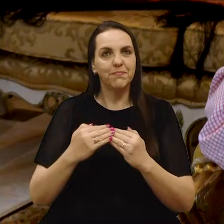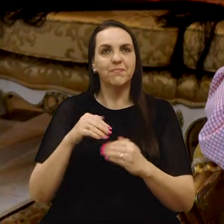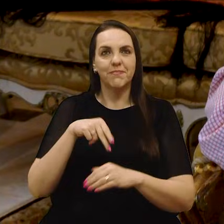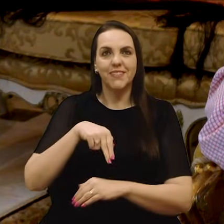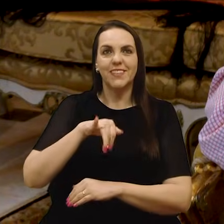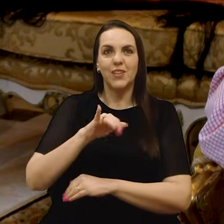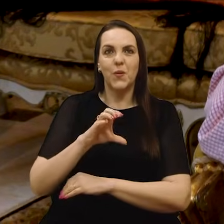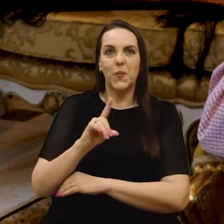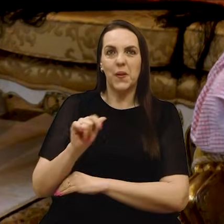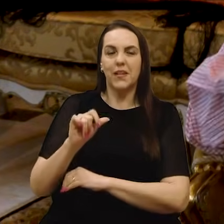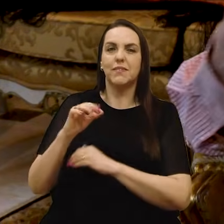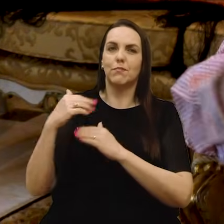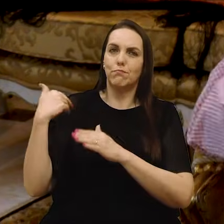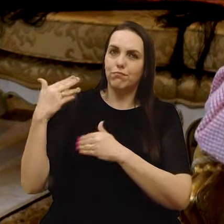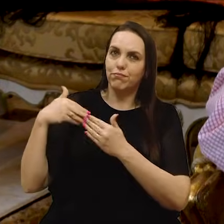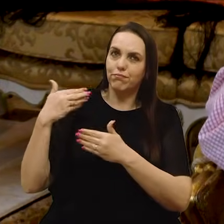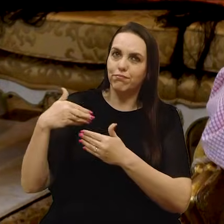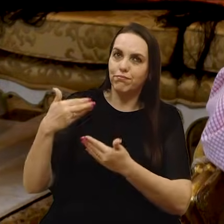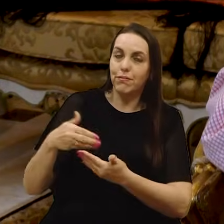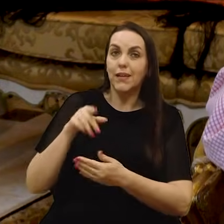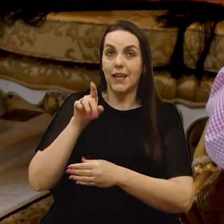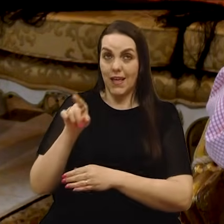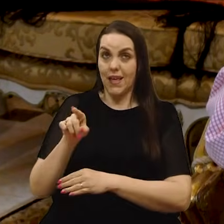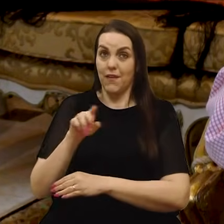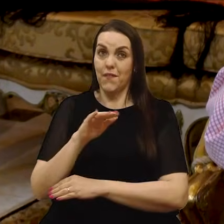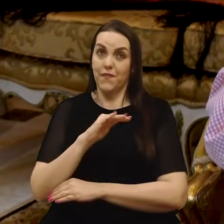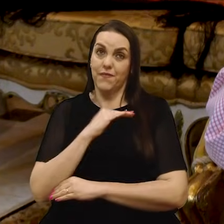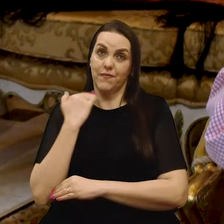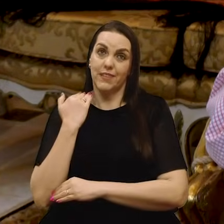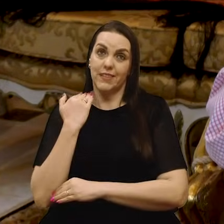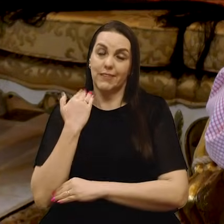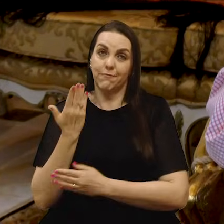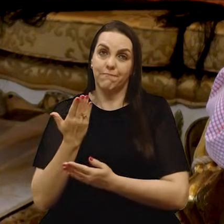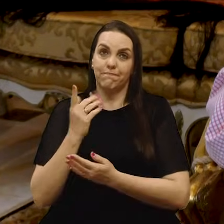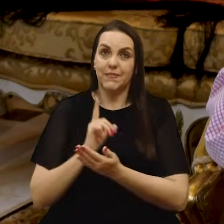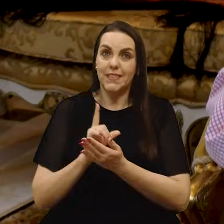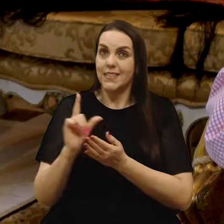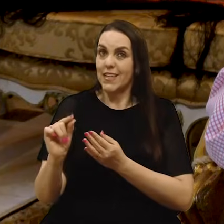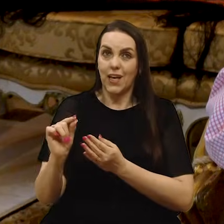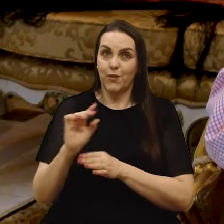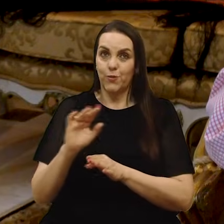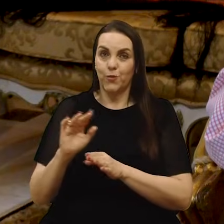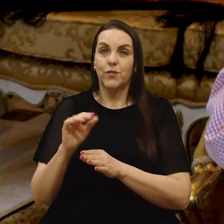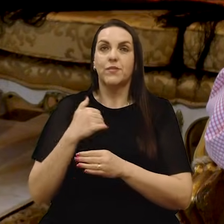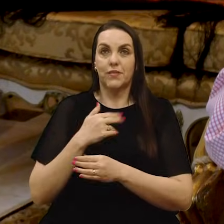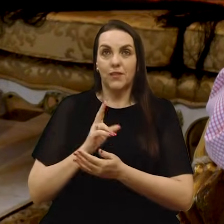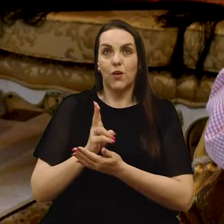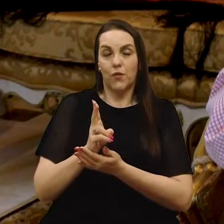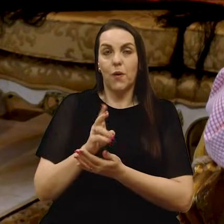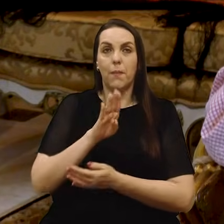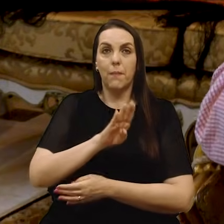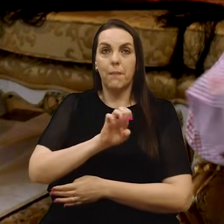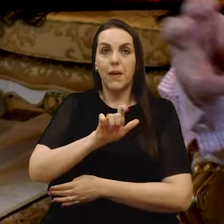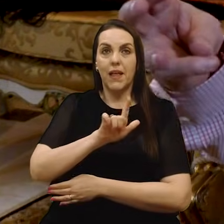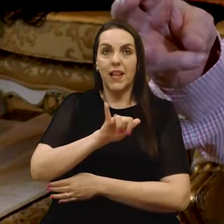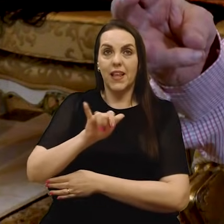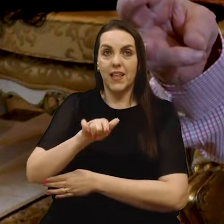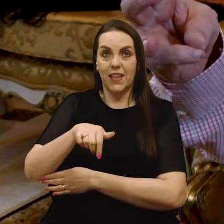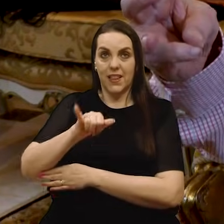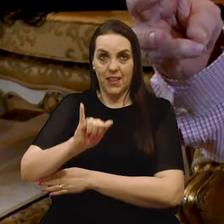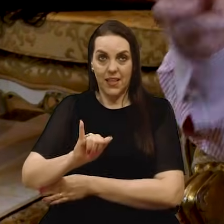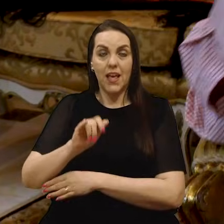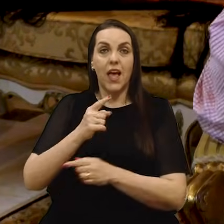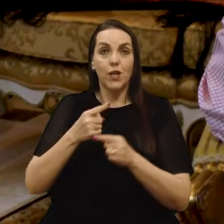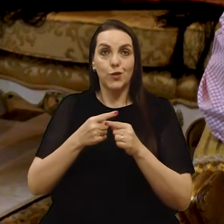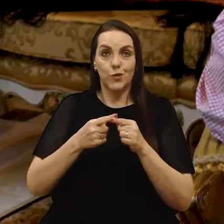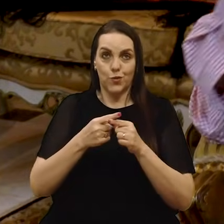Carrocerias Nicola. Depois, com o tempo, o Nicola morreu, ele saiu fora, ficou então o